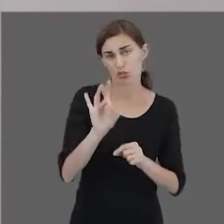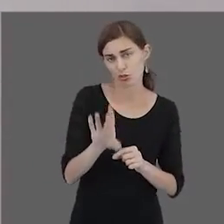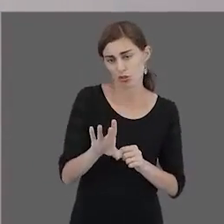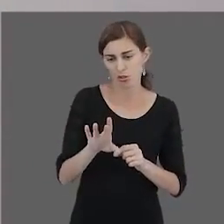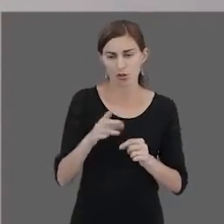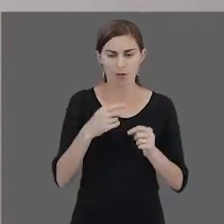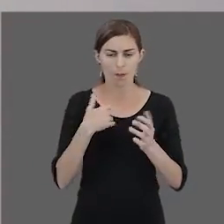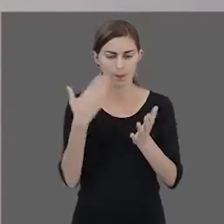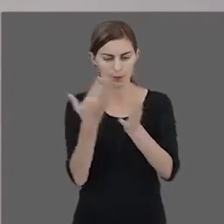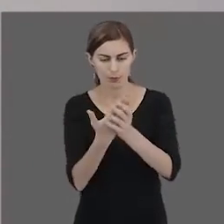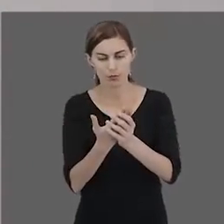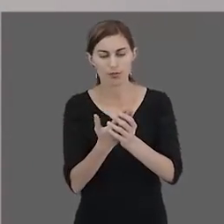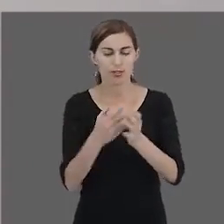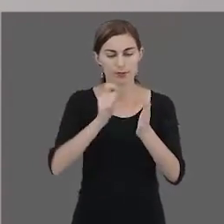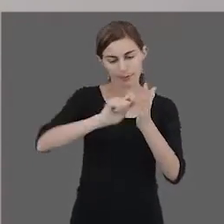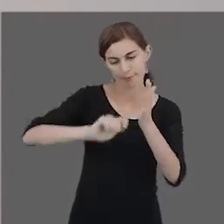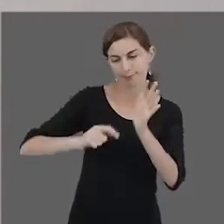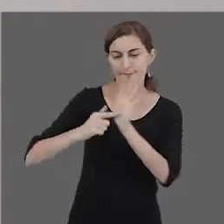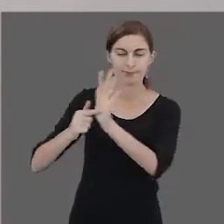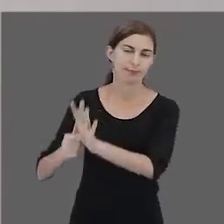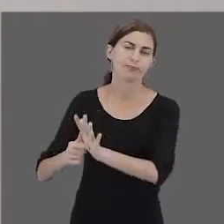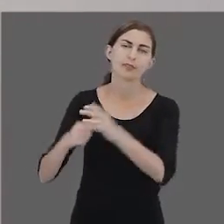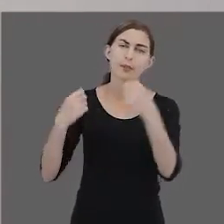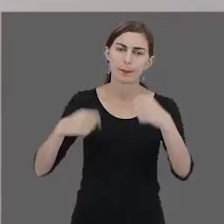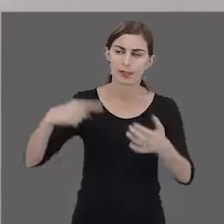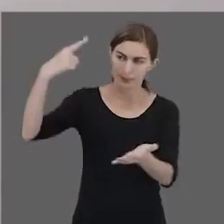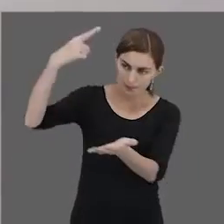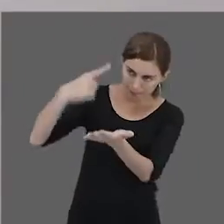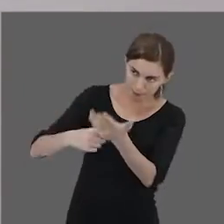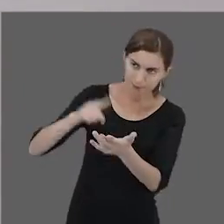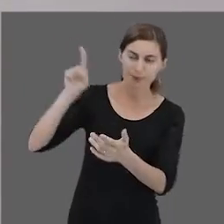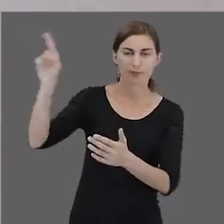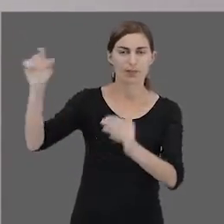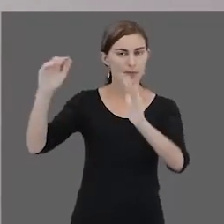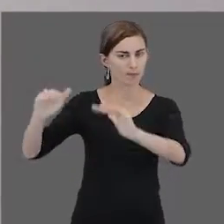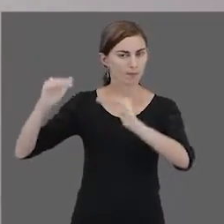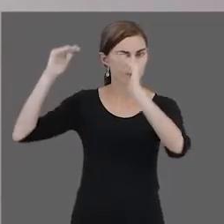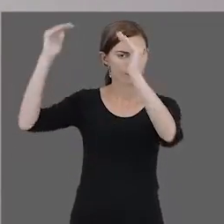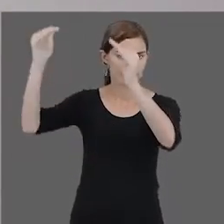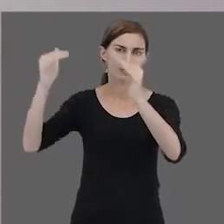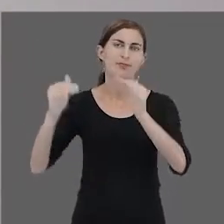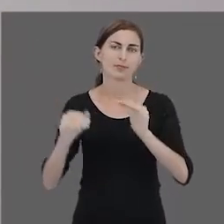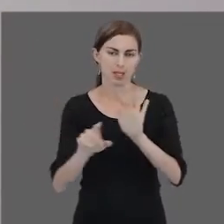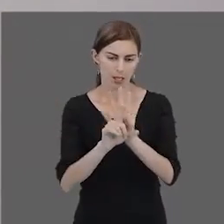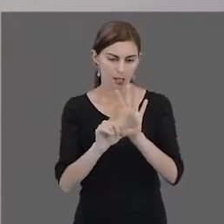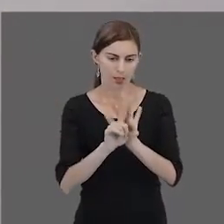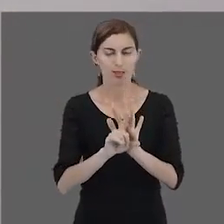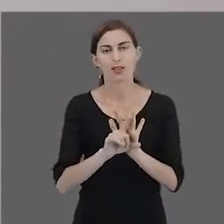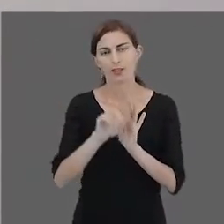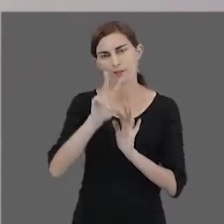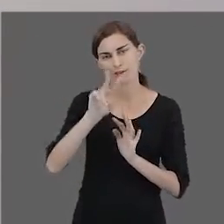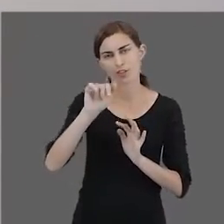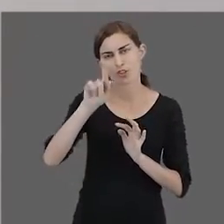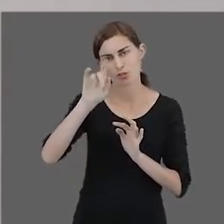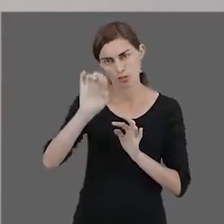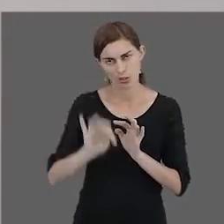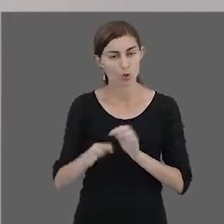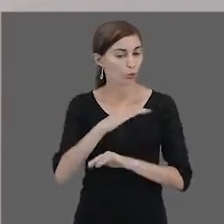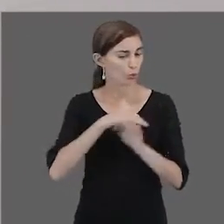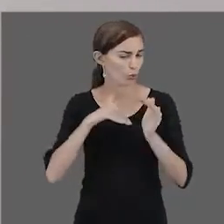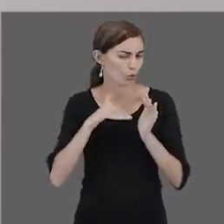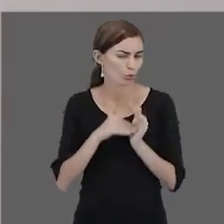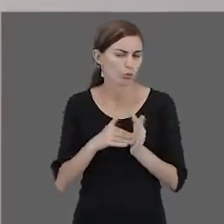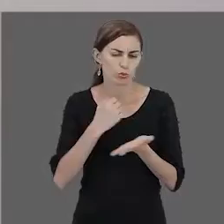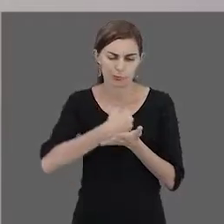compor o processo, é compor o processo de acordo com a legislação vigente, tá? Então, tem que ter todas as